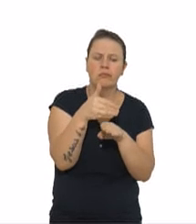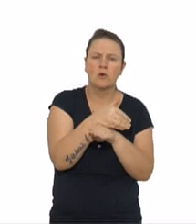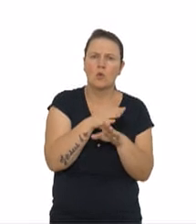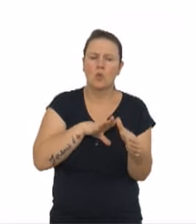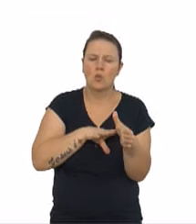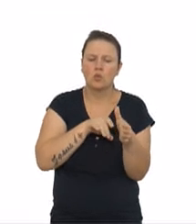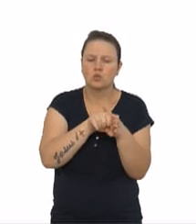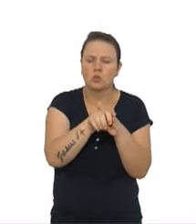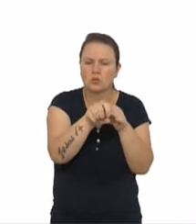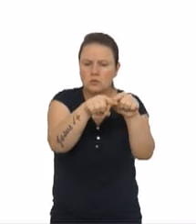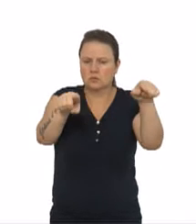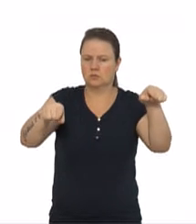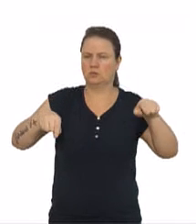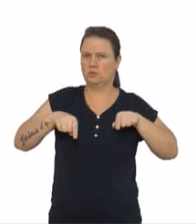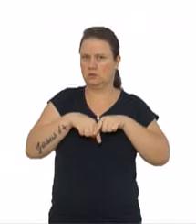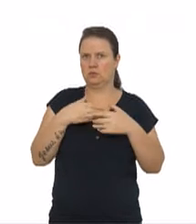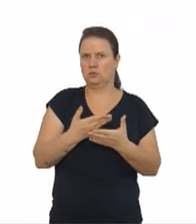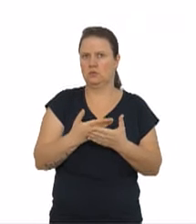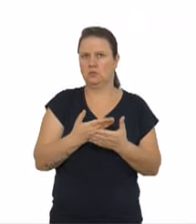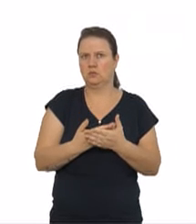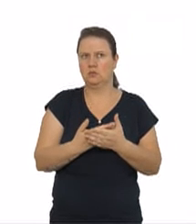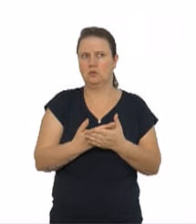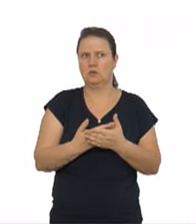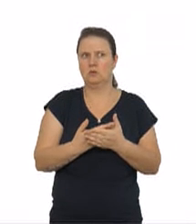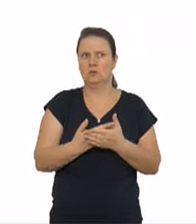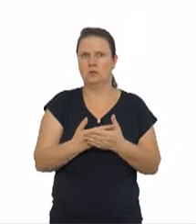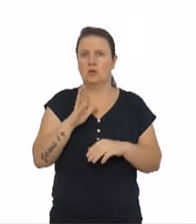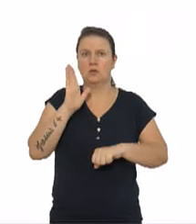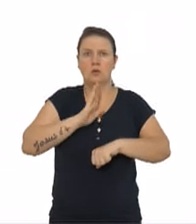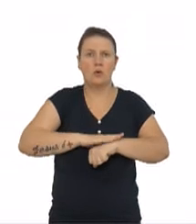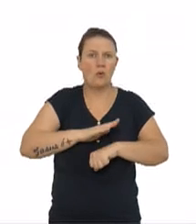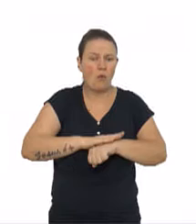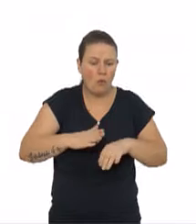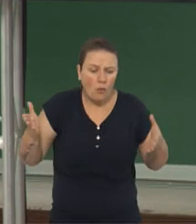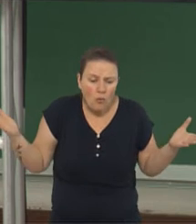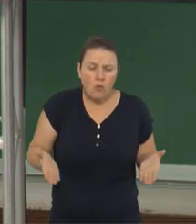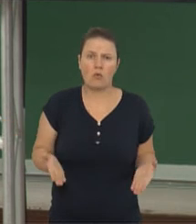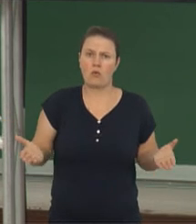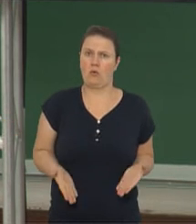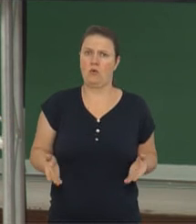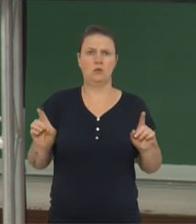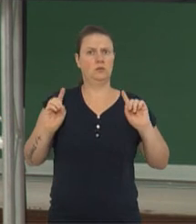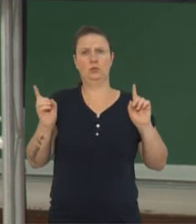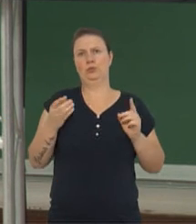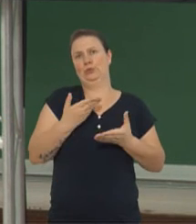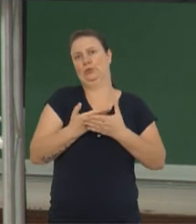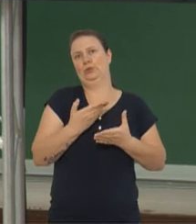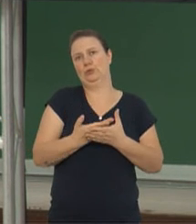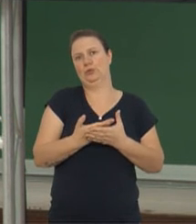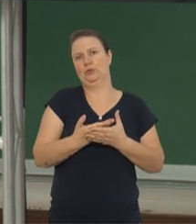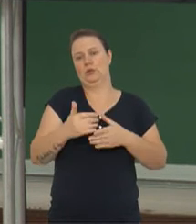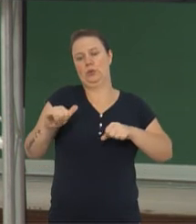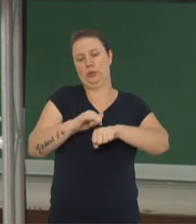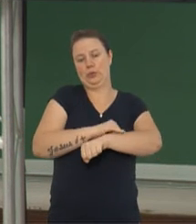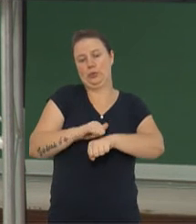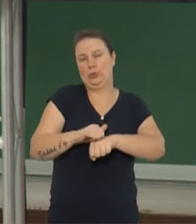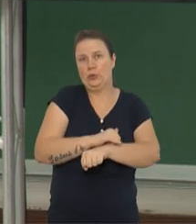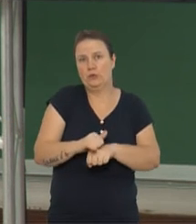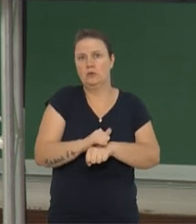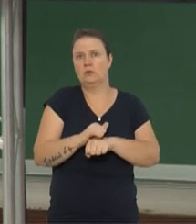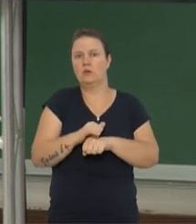accedió. El estudiante hasta ahora no accedió. ¿Están viendo? Si nós usamos essa estratégia de